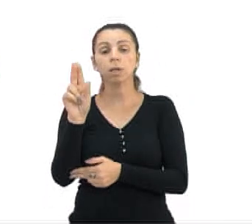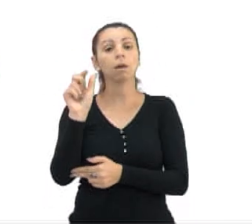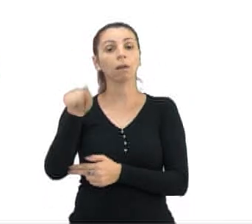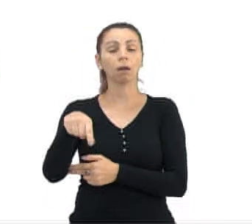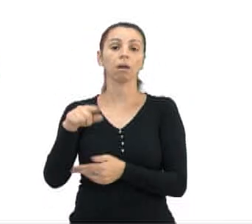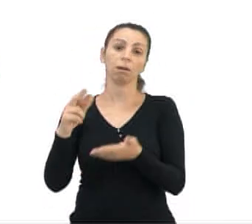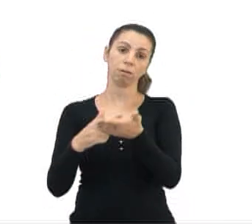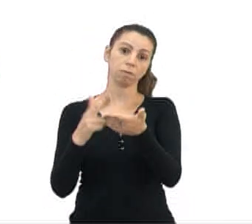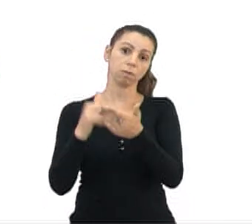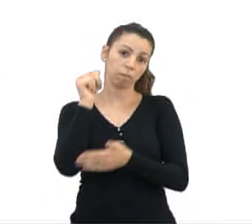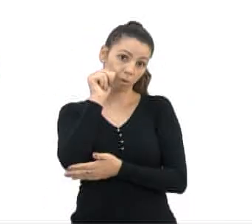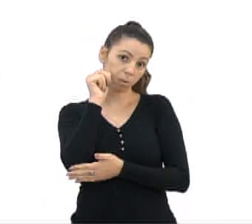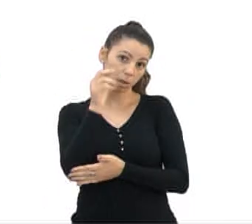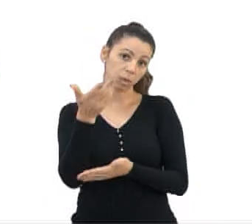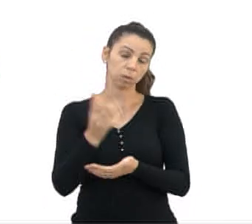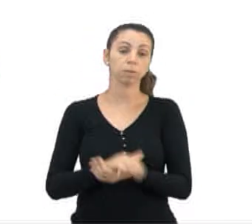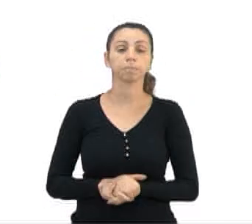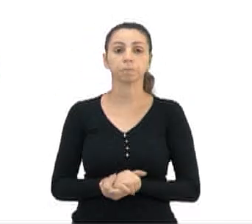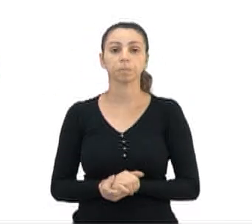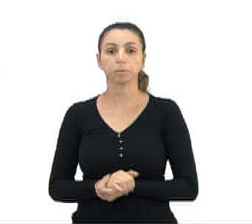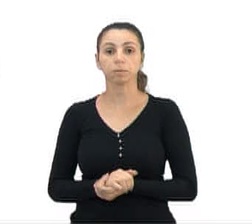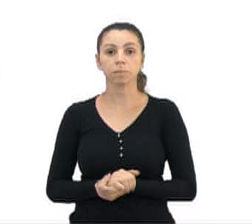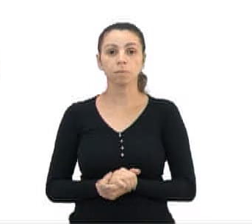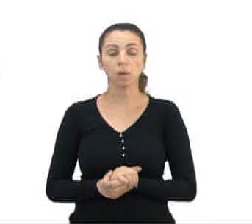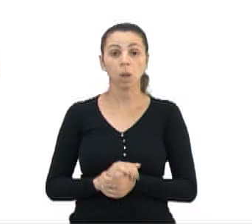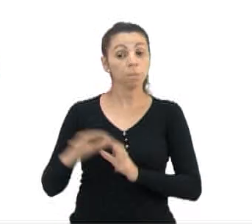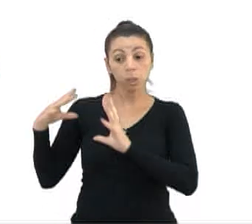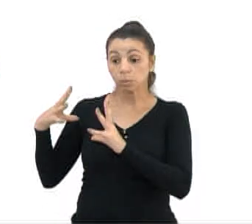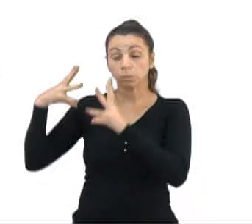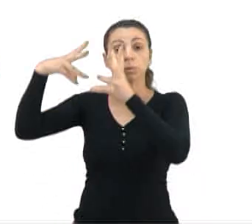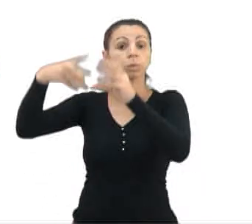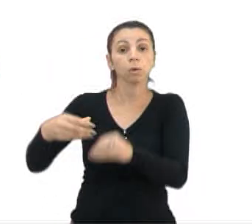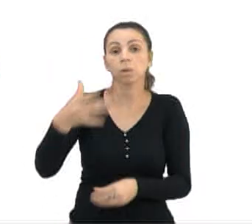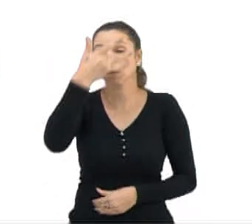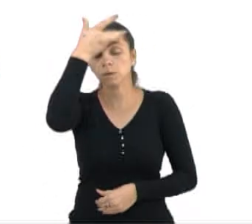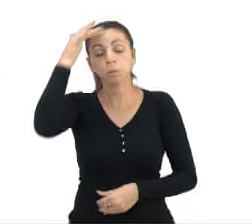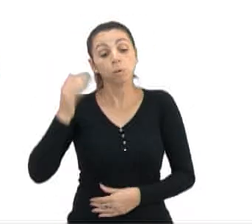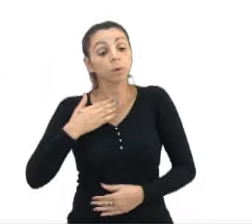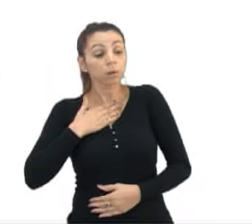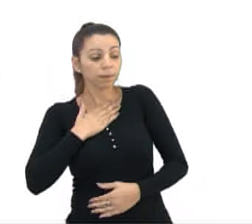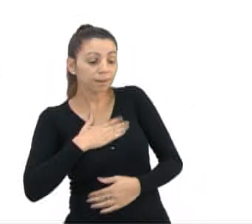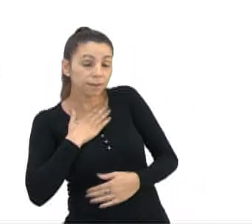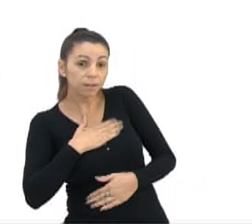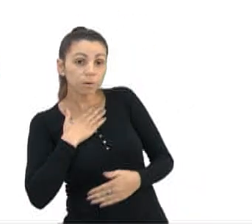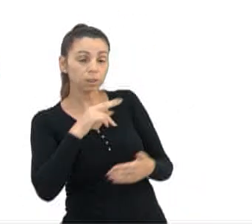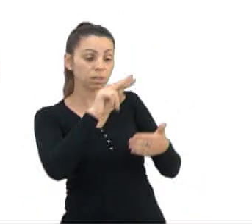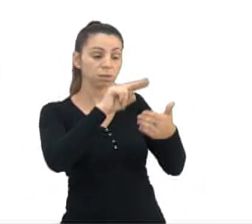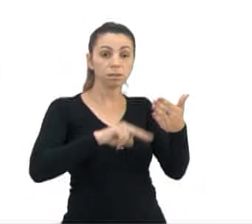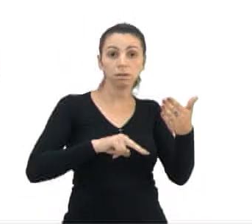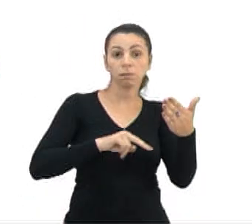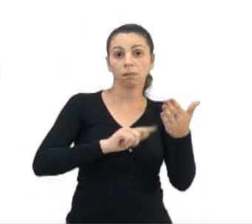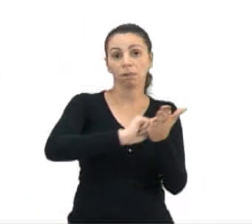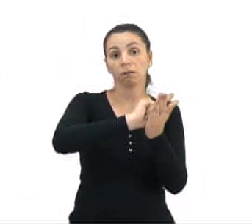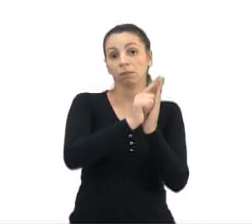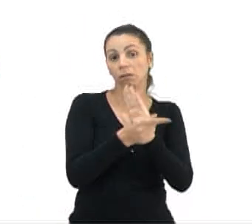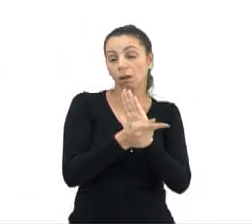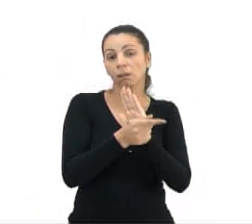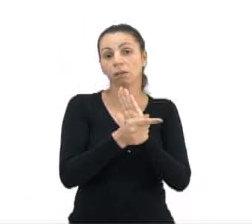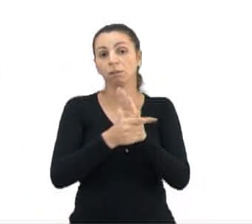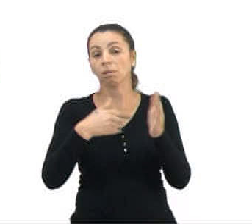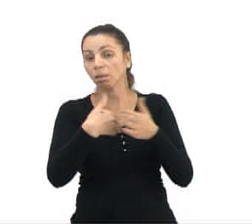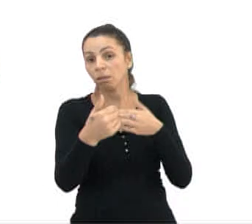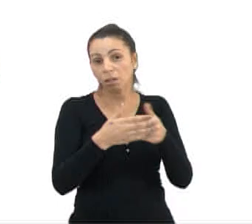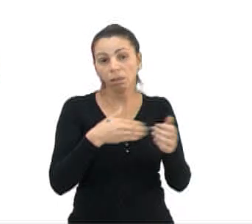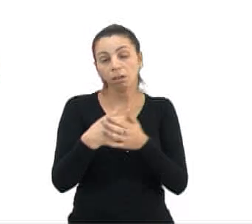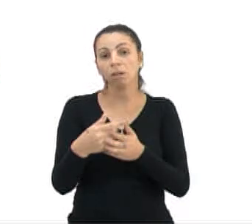Feminina. Para todas as pessoas que gostem de leitura, então independente ali do gênero, né, se é masculino, feminino, criança,